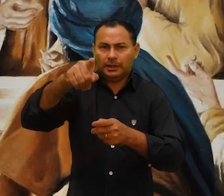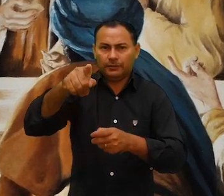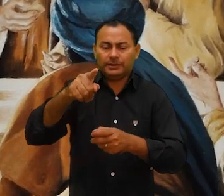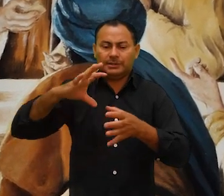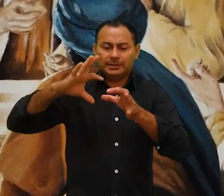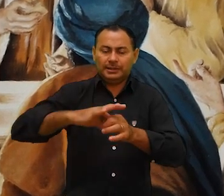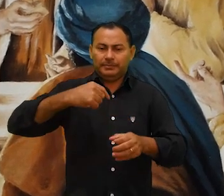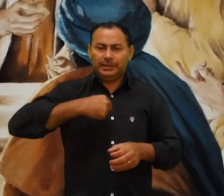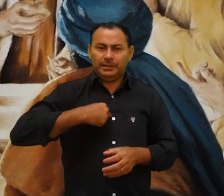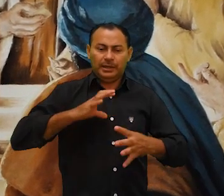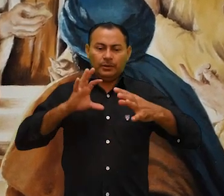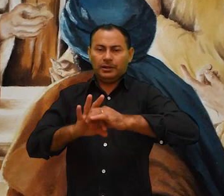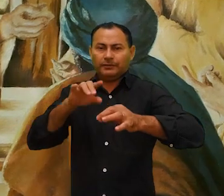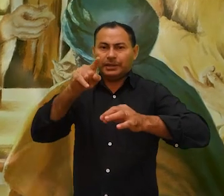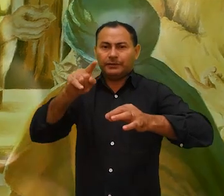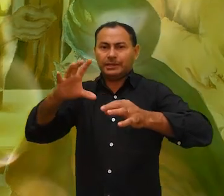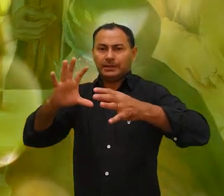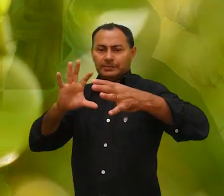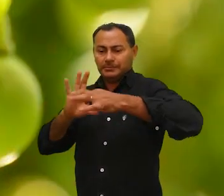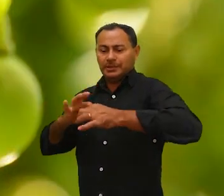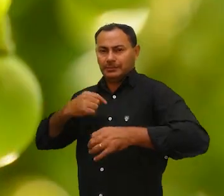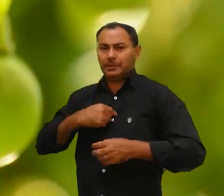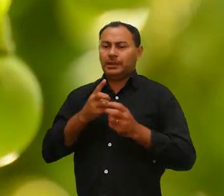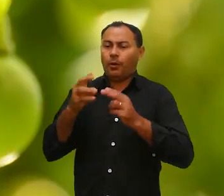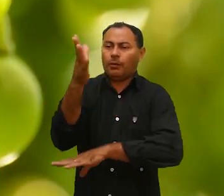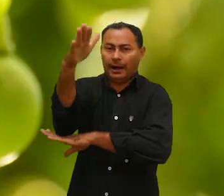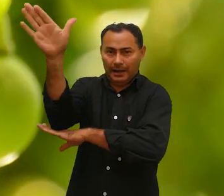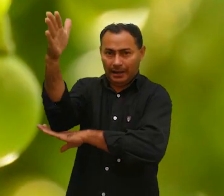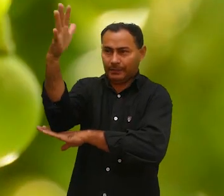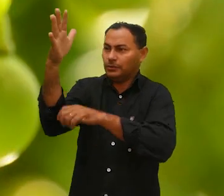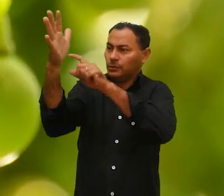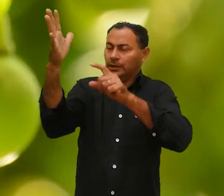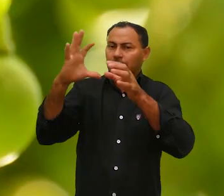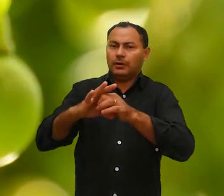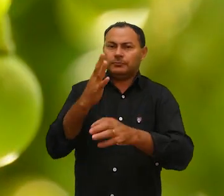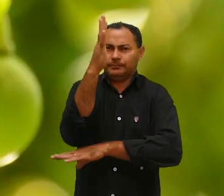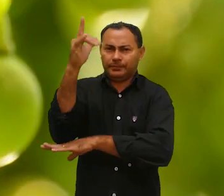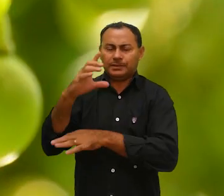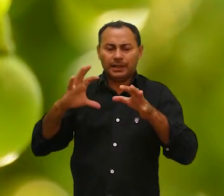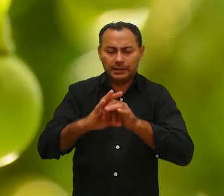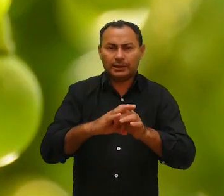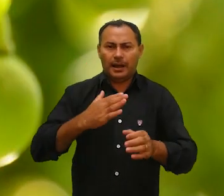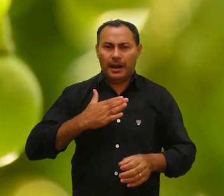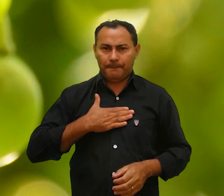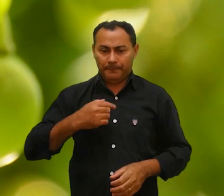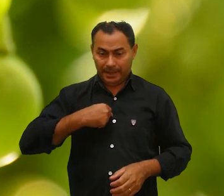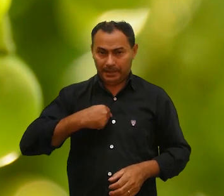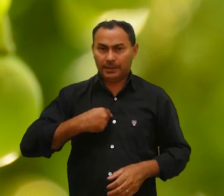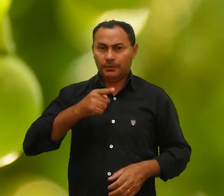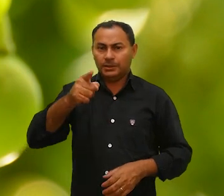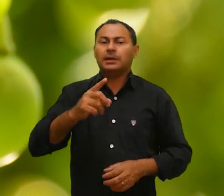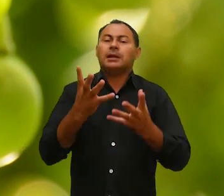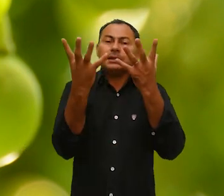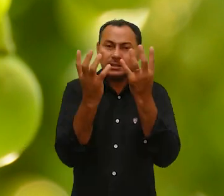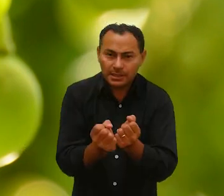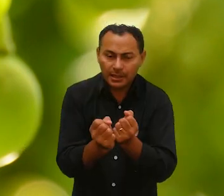vocês e vocês estarão em mim. Assim como os ramos estão ligados à videira, vocês estarão ligados a mim, para que